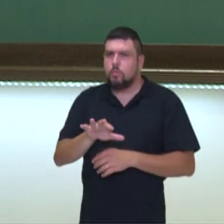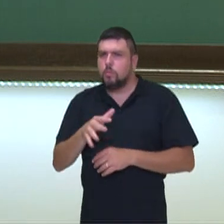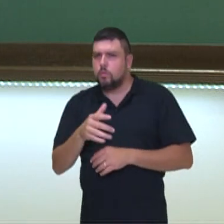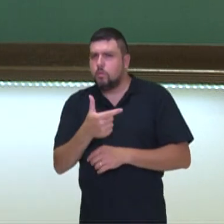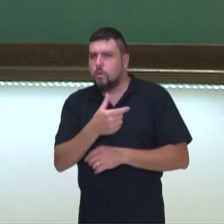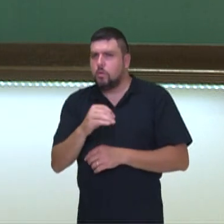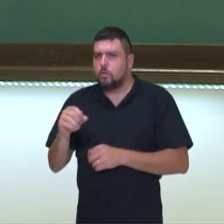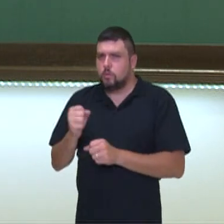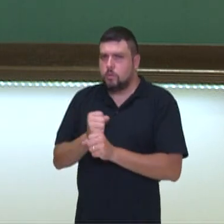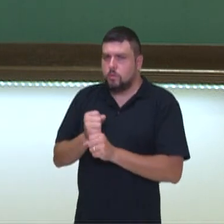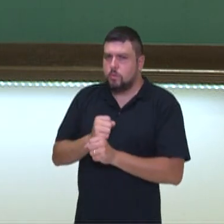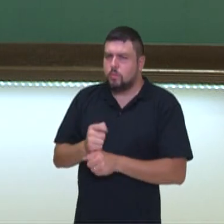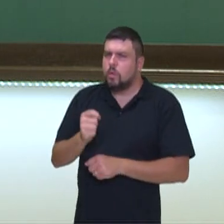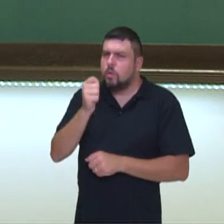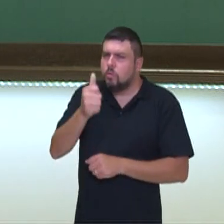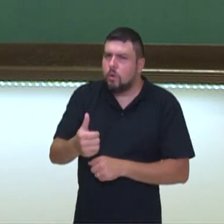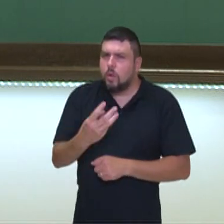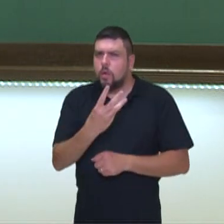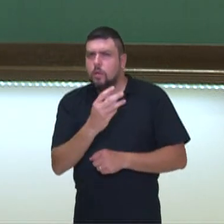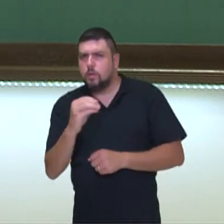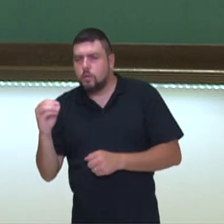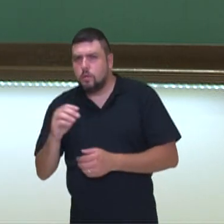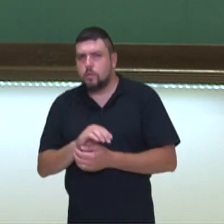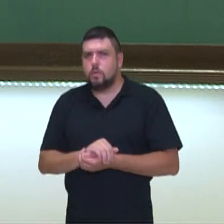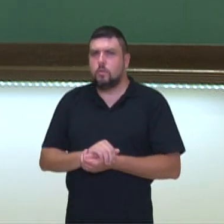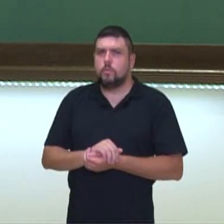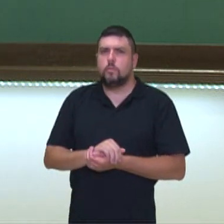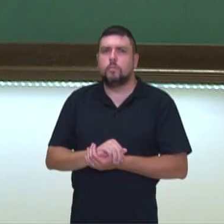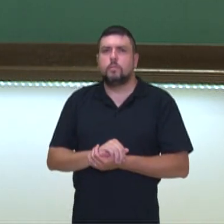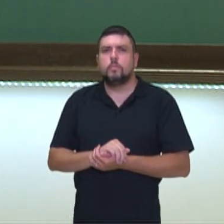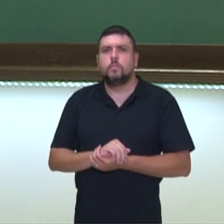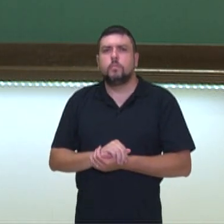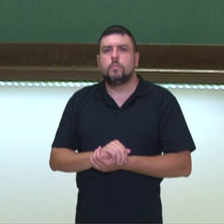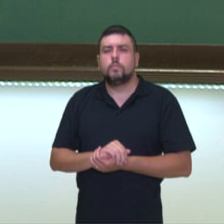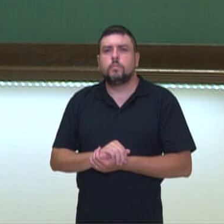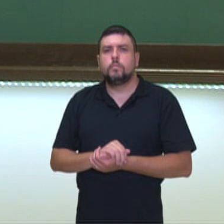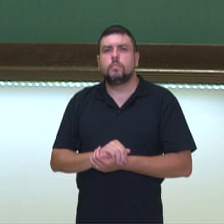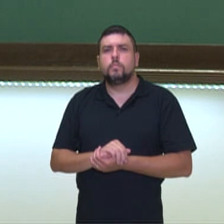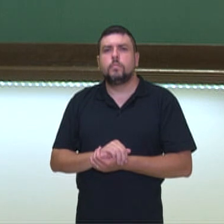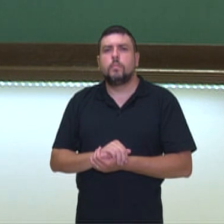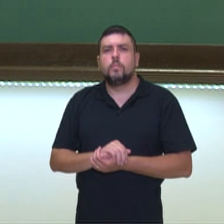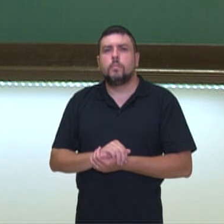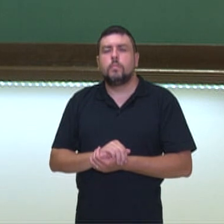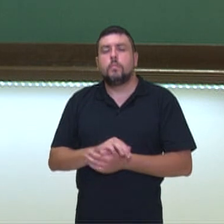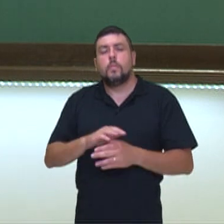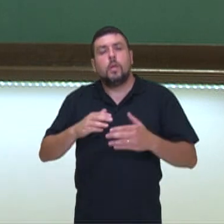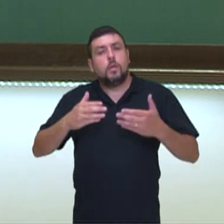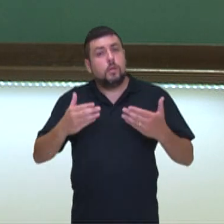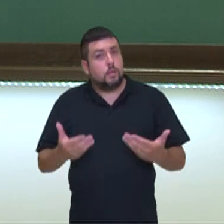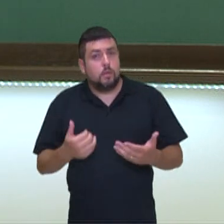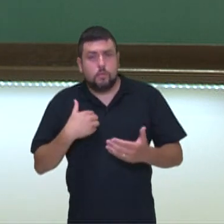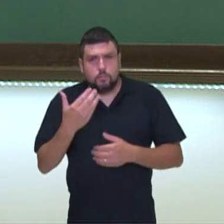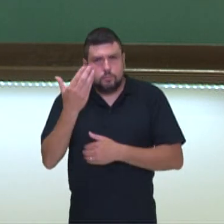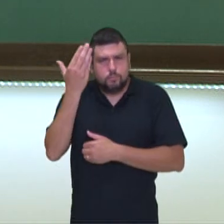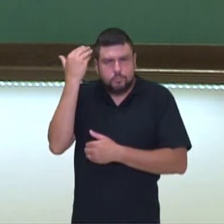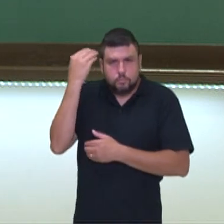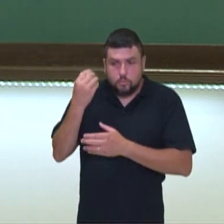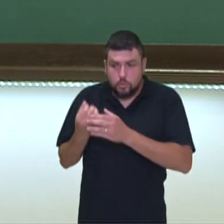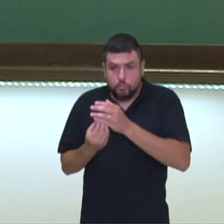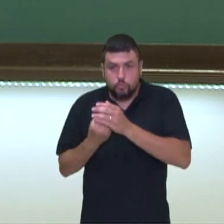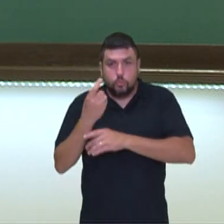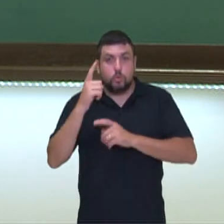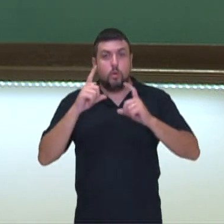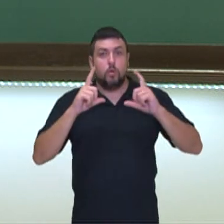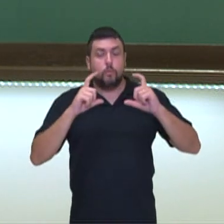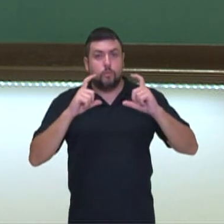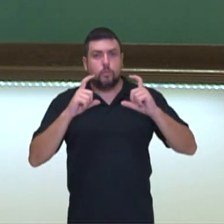história, quase 300, se duvidar um pouquinho mais que 300, né? E assim, na época em que ela surgiu,